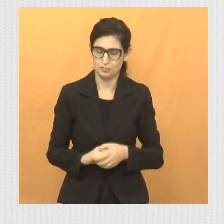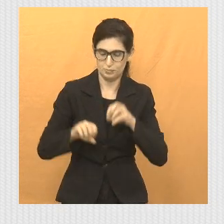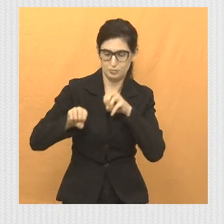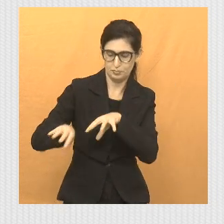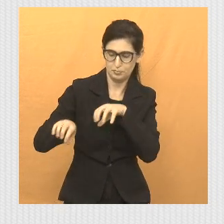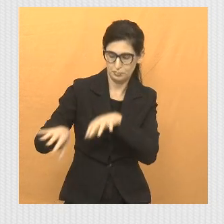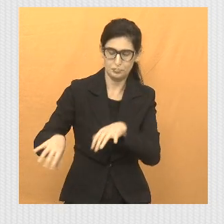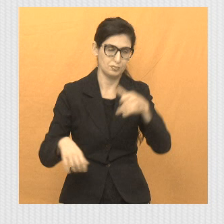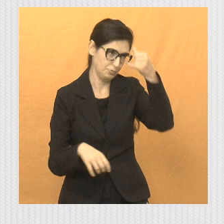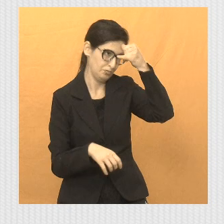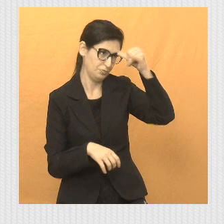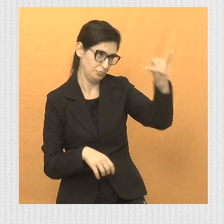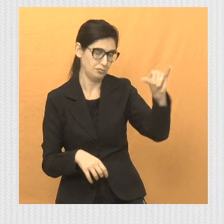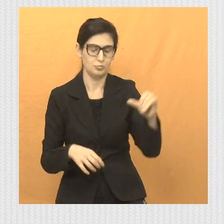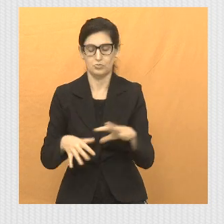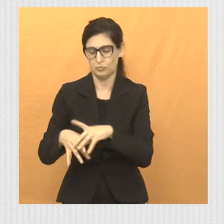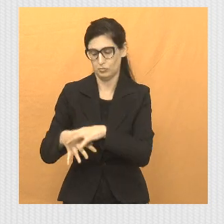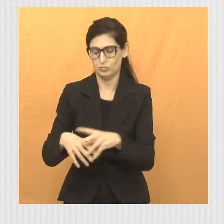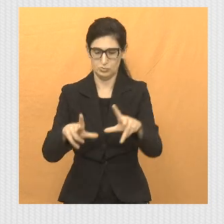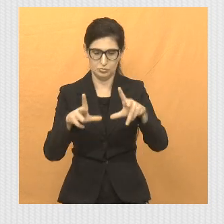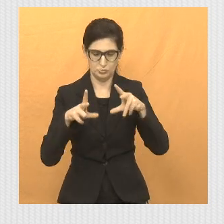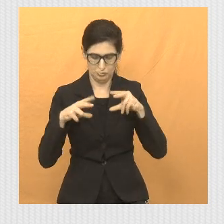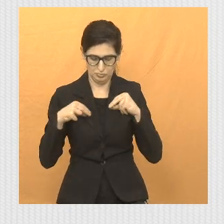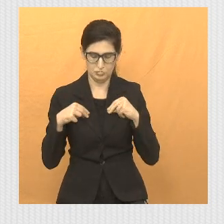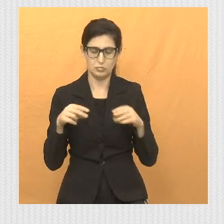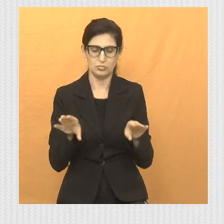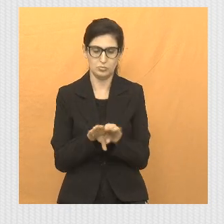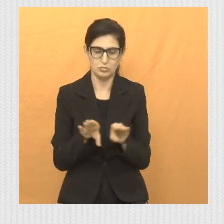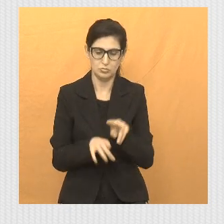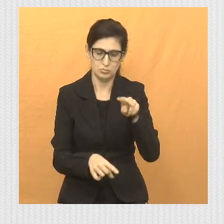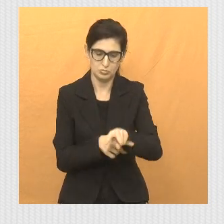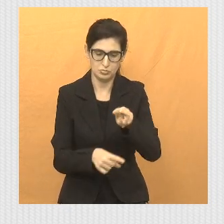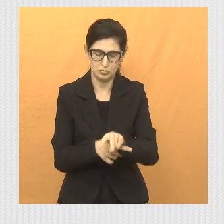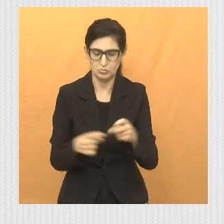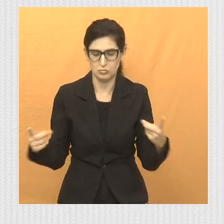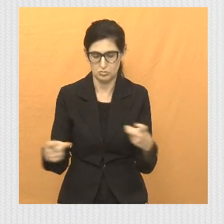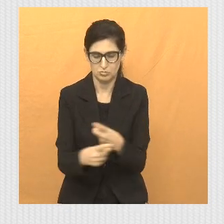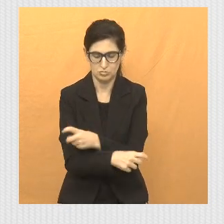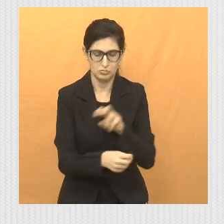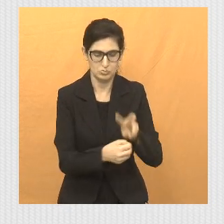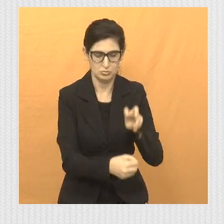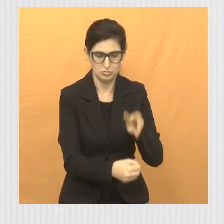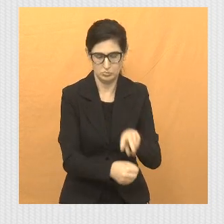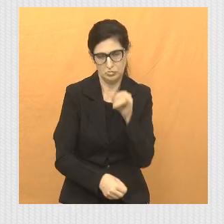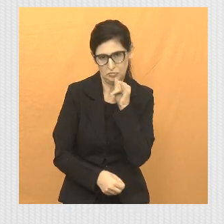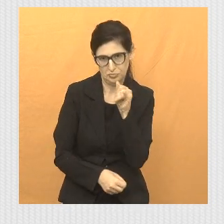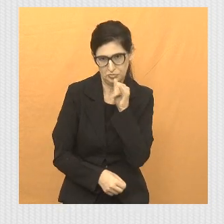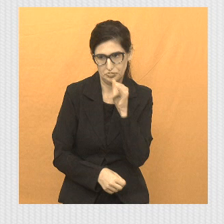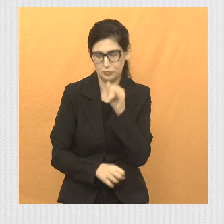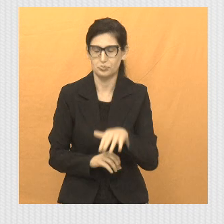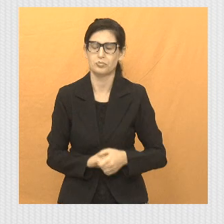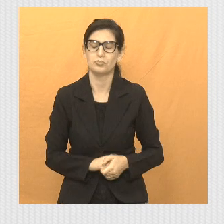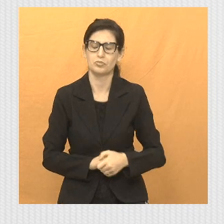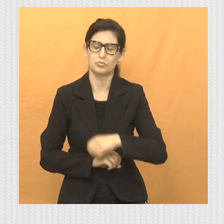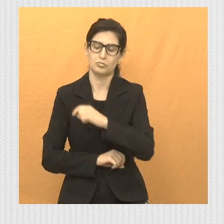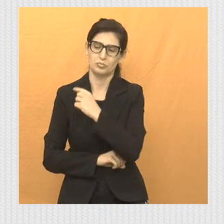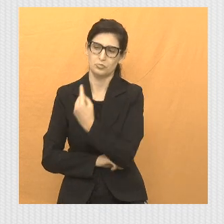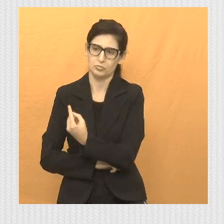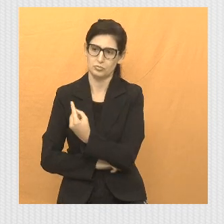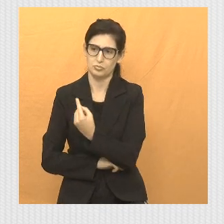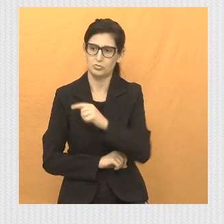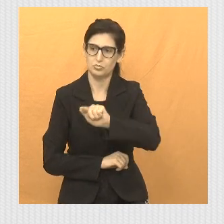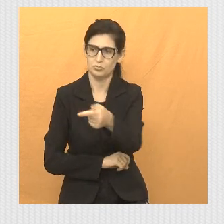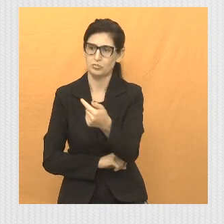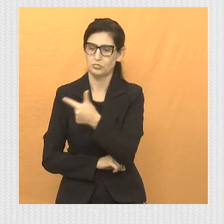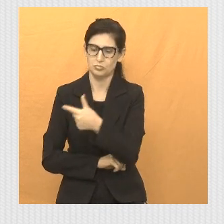treinamentos e capacitações realizados pela Secretaria de Saúde, nós tivemos 1.310 participantes